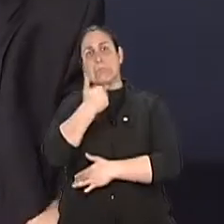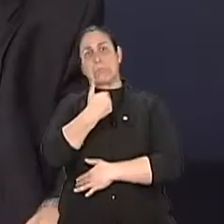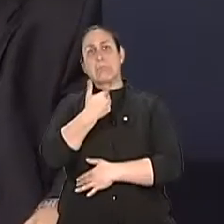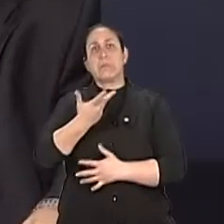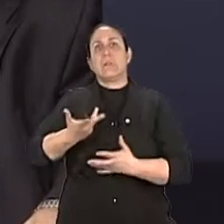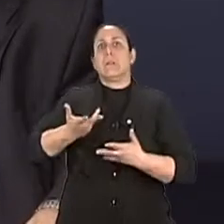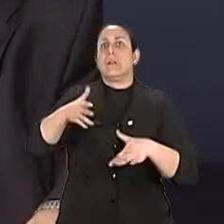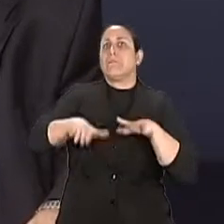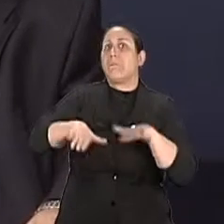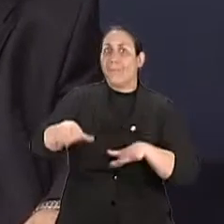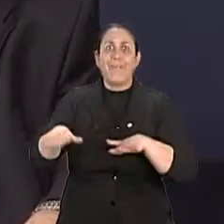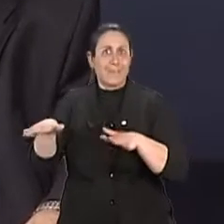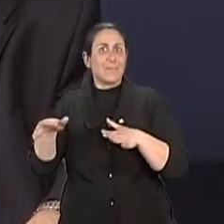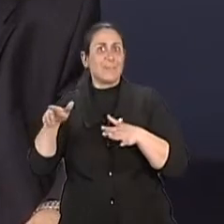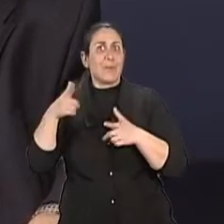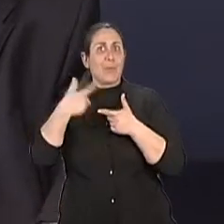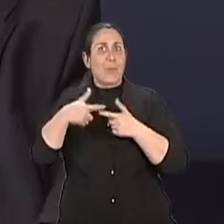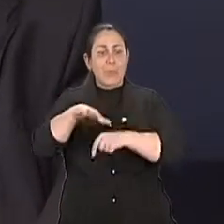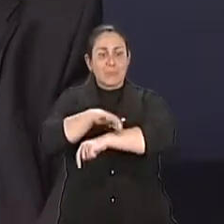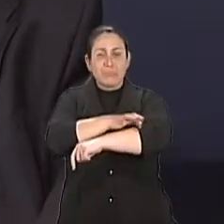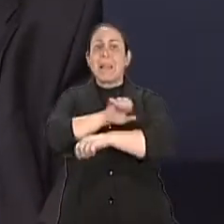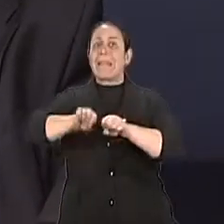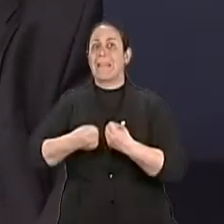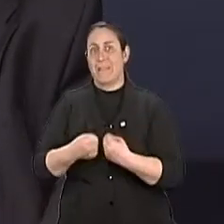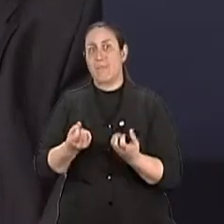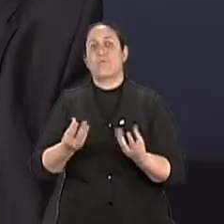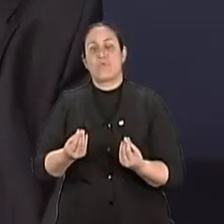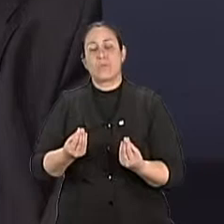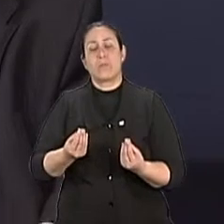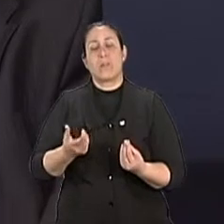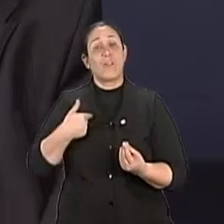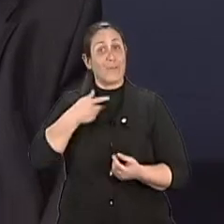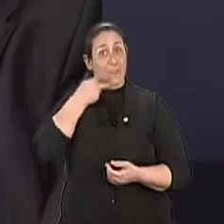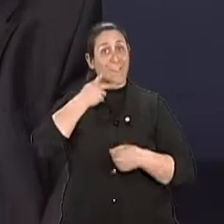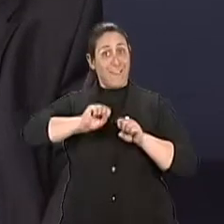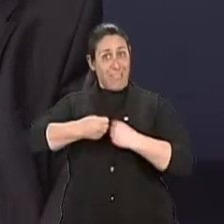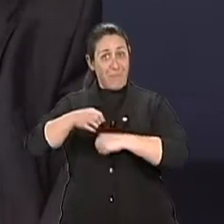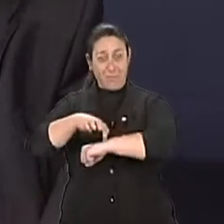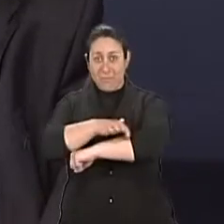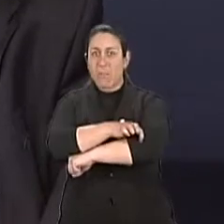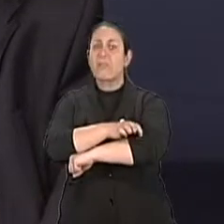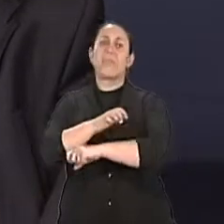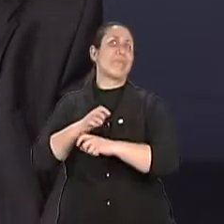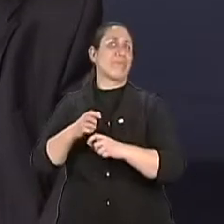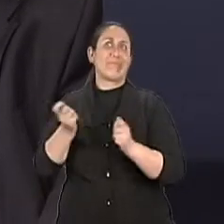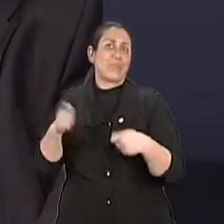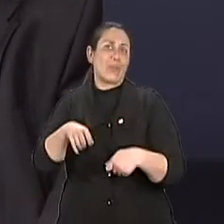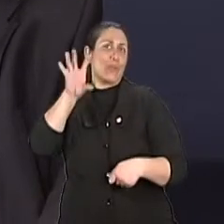risco para quedas e para fraturas. Uhum. E como eu estava dizendo, as fraturas podem ser